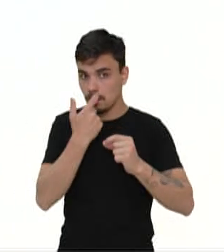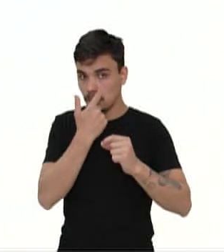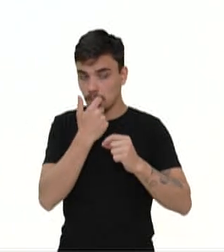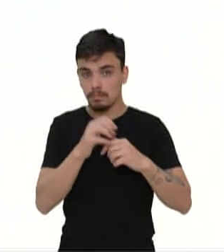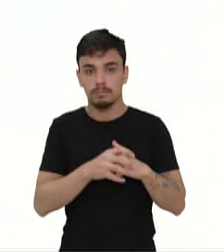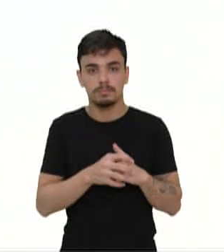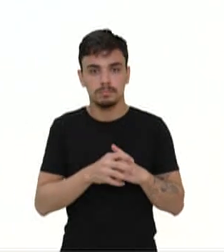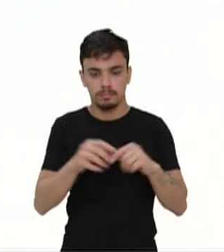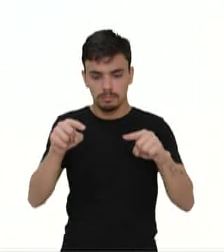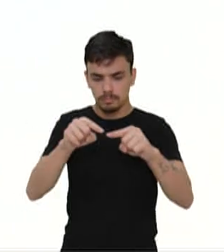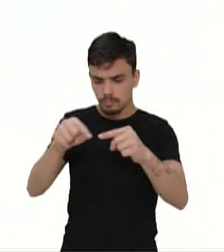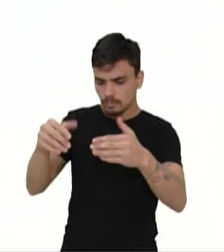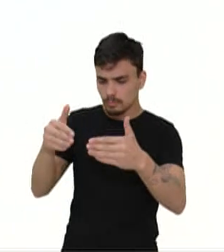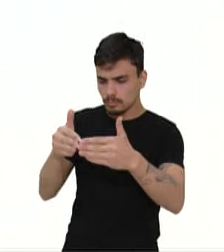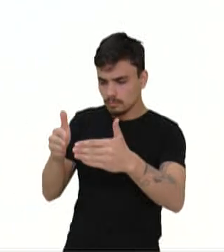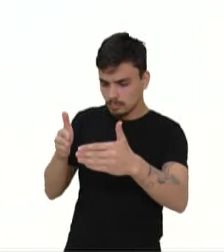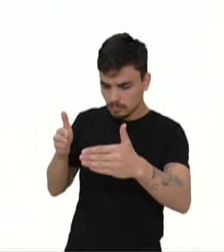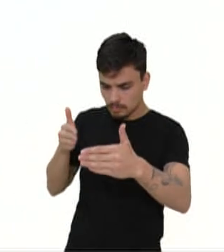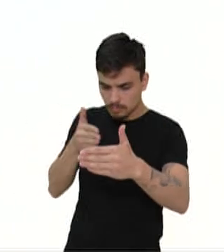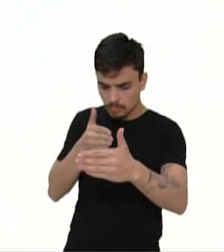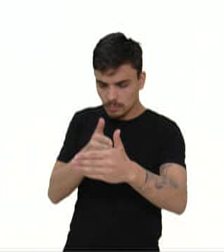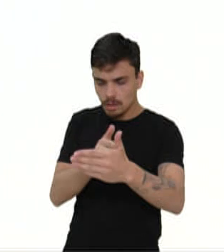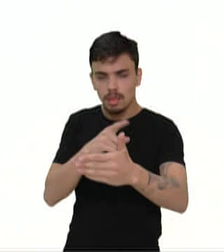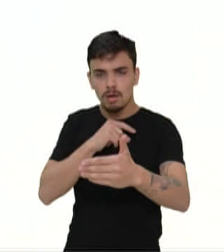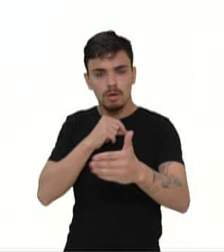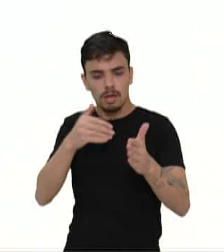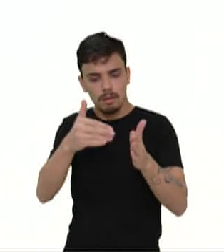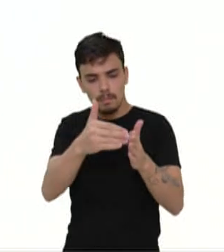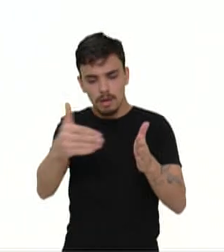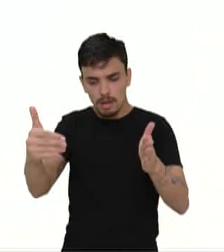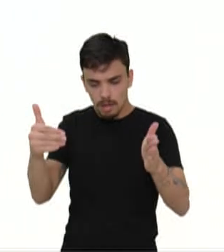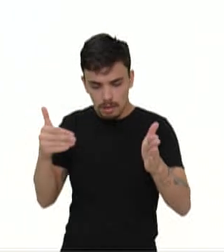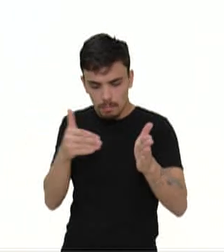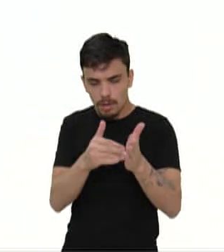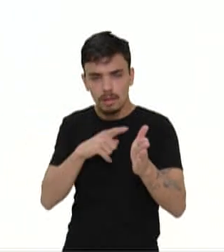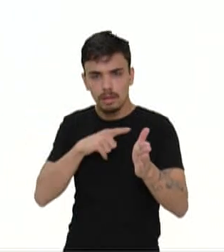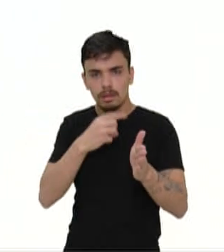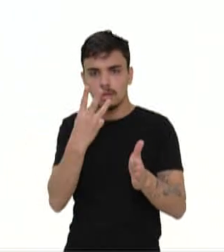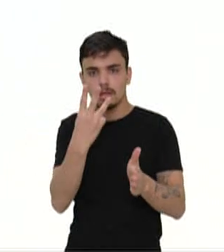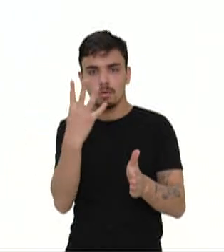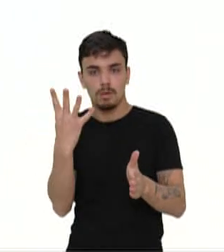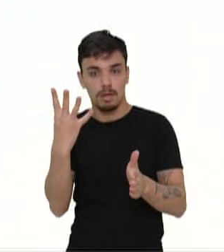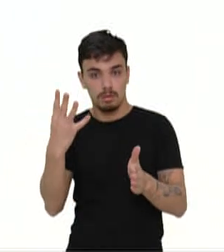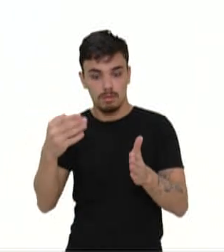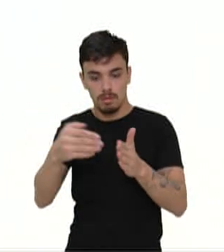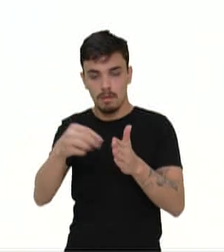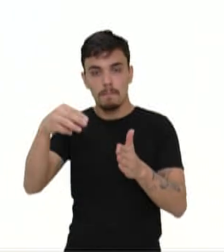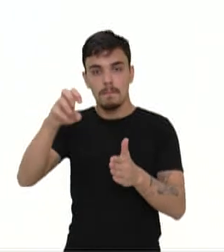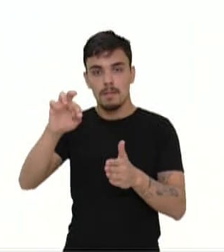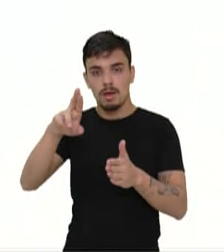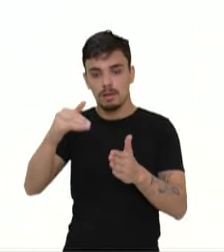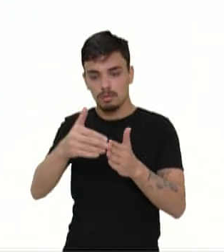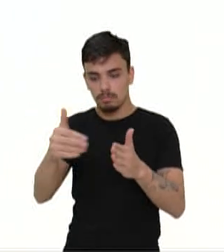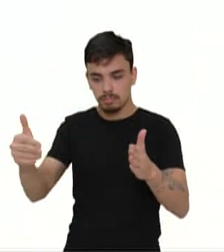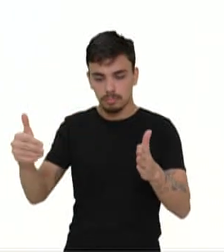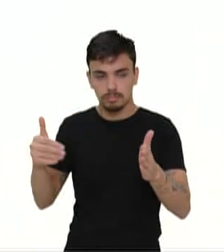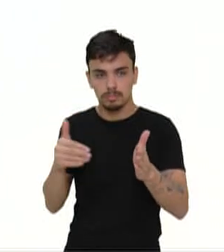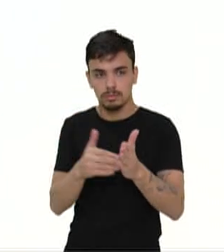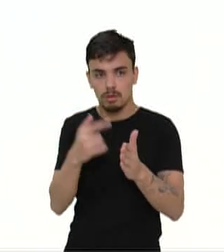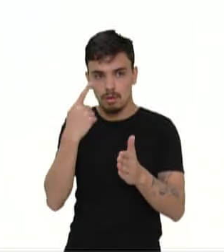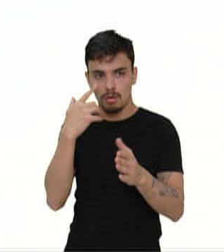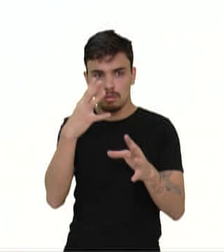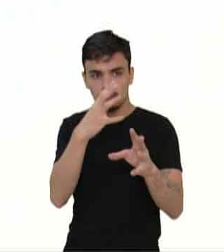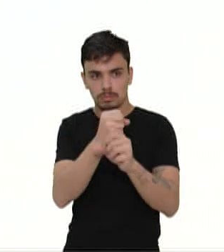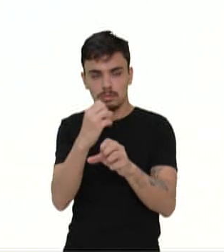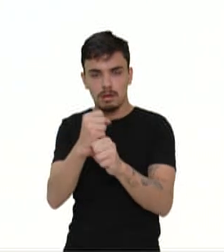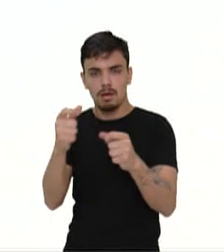cercado, o criador usará 34 metros de cerca. Determina as dimensões do cercado retangular de maior área possível